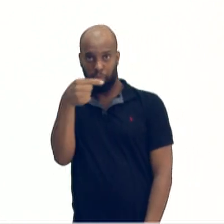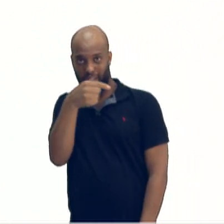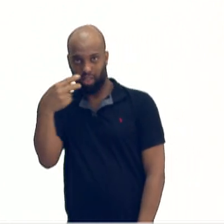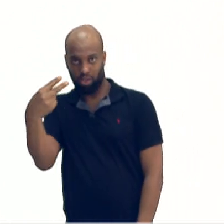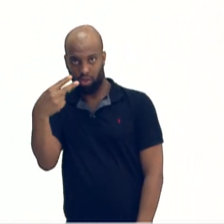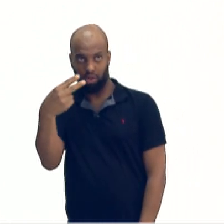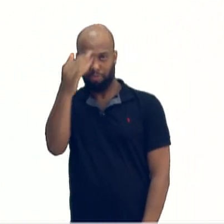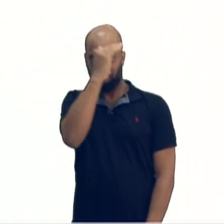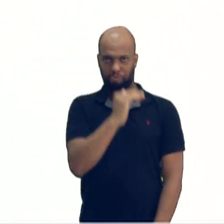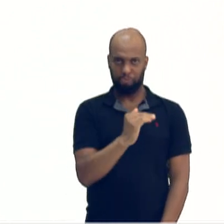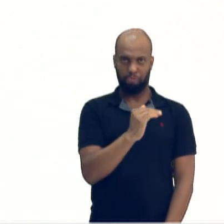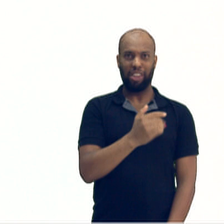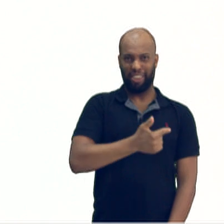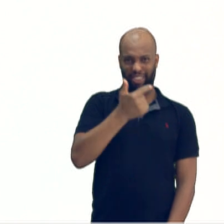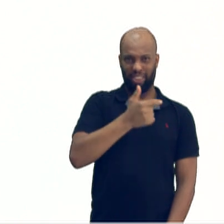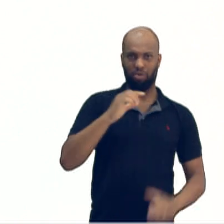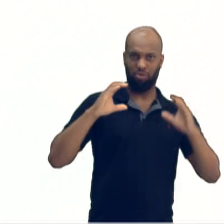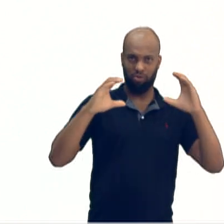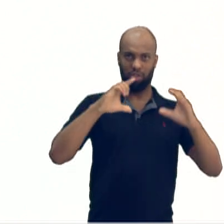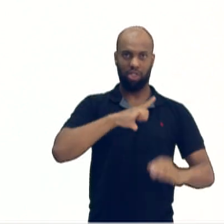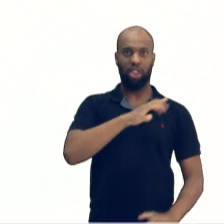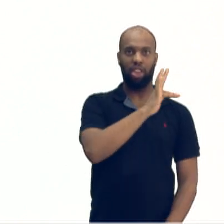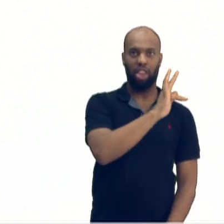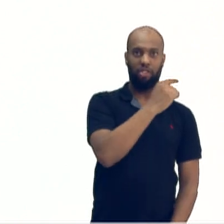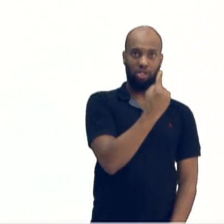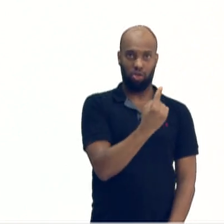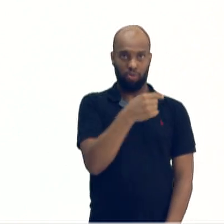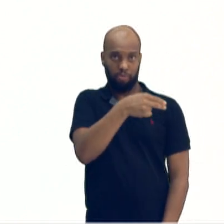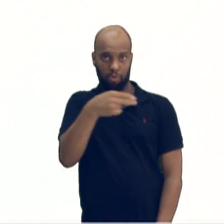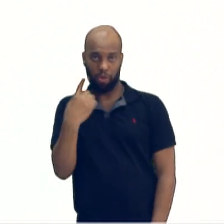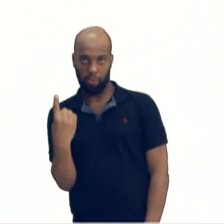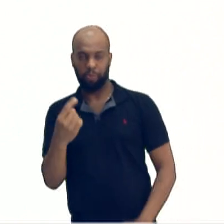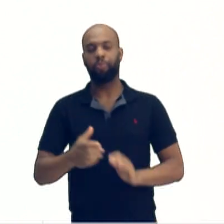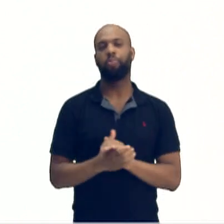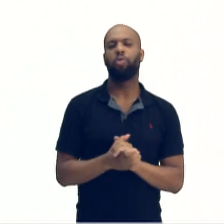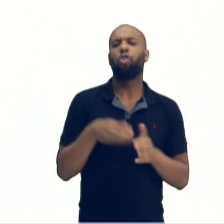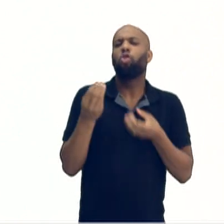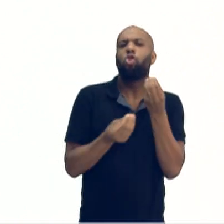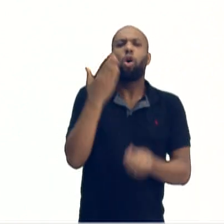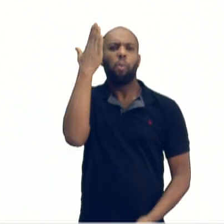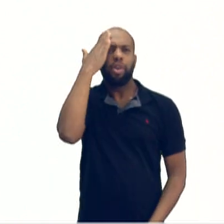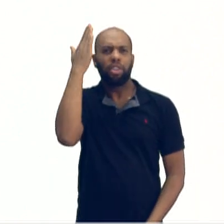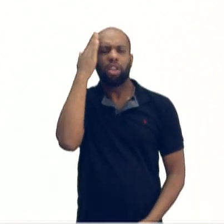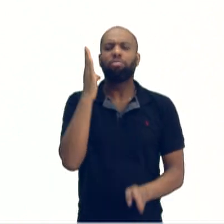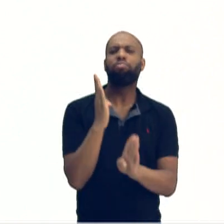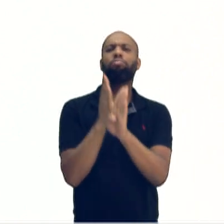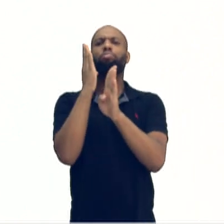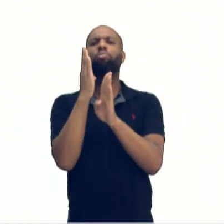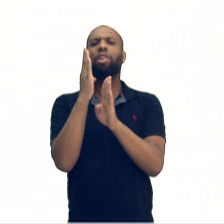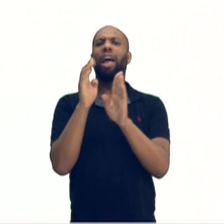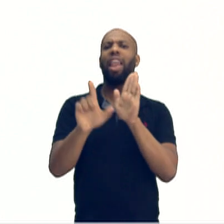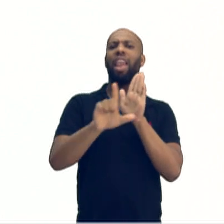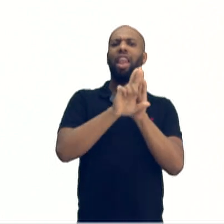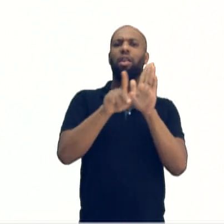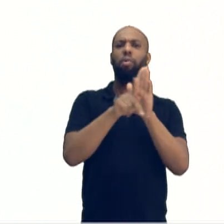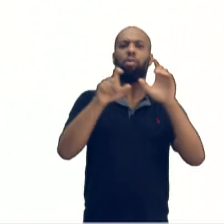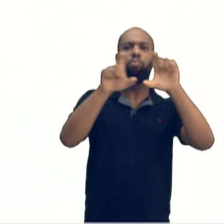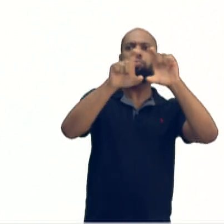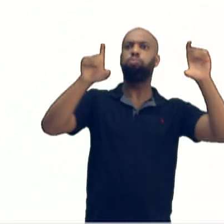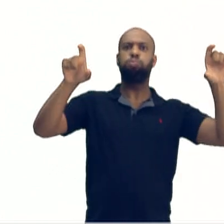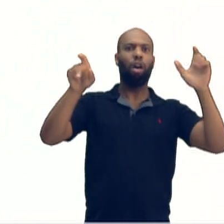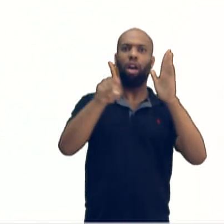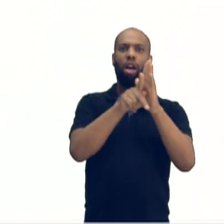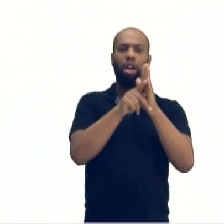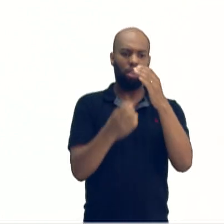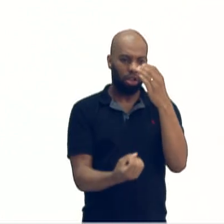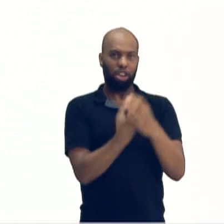E a segunda função, f de 1 igual a 1, tá? Como que a gente faz para determinar qual foi a lei de formação dessa função? Então,